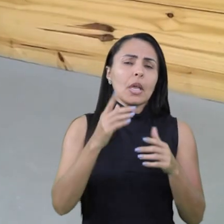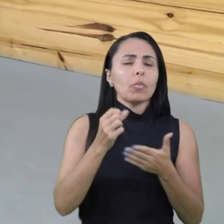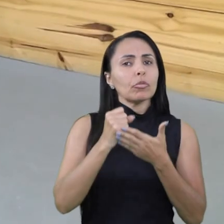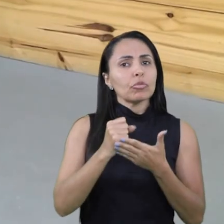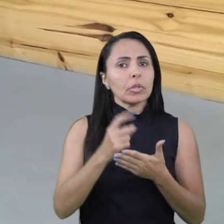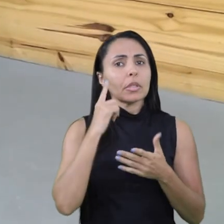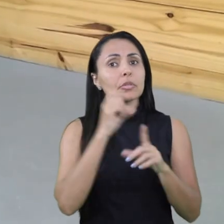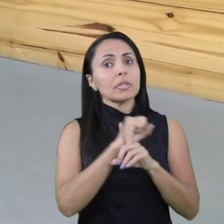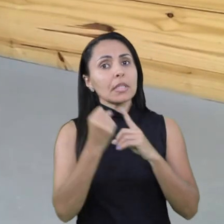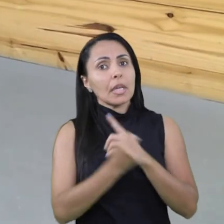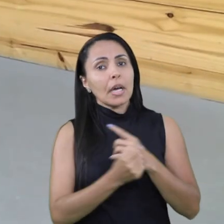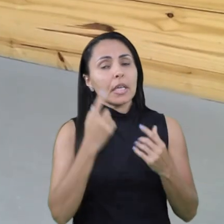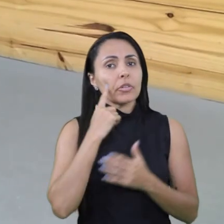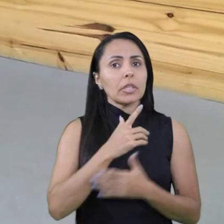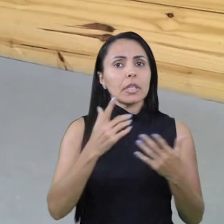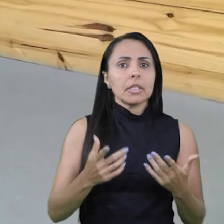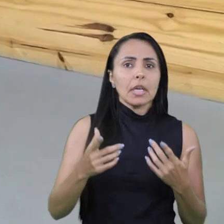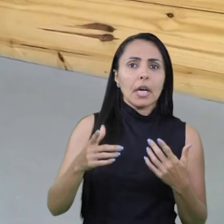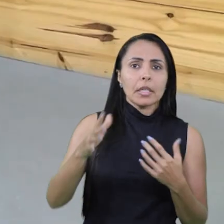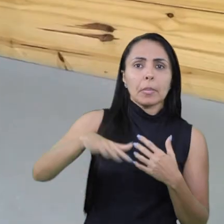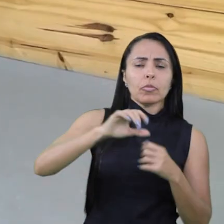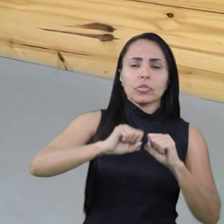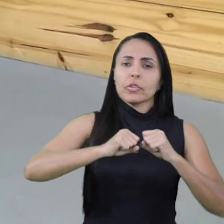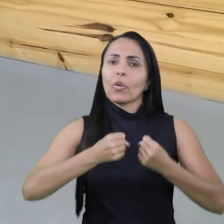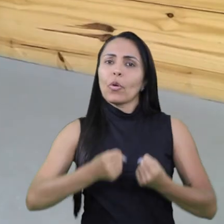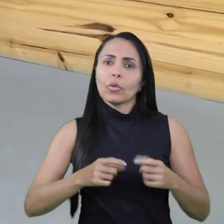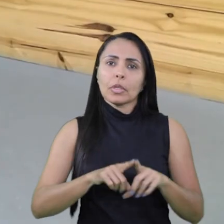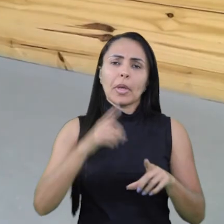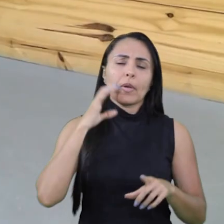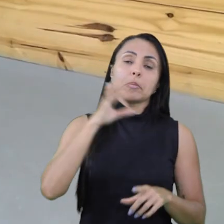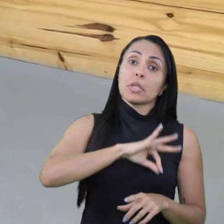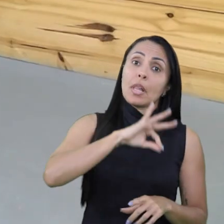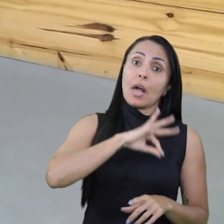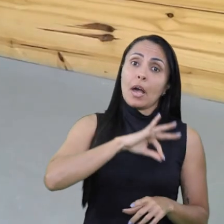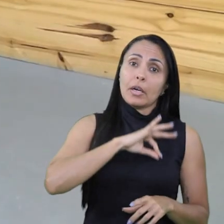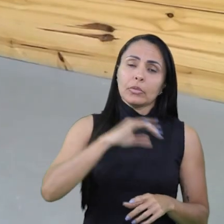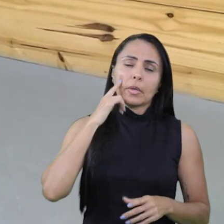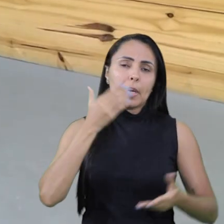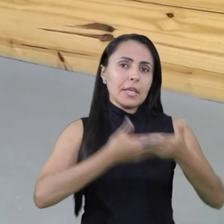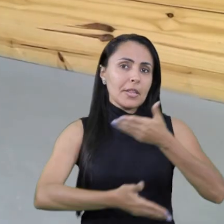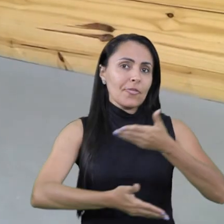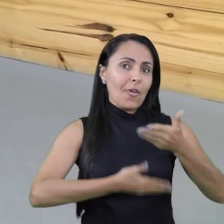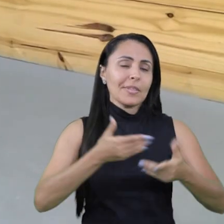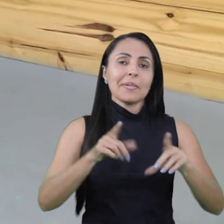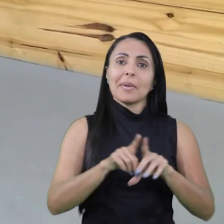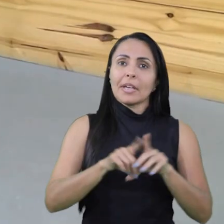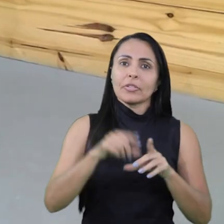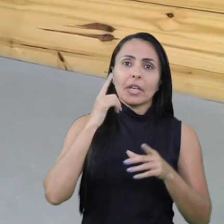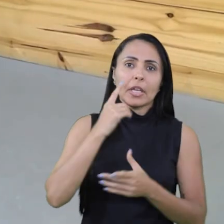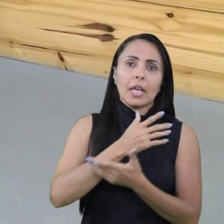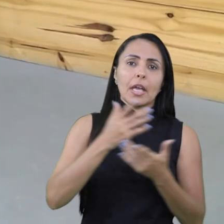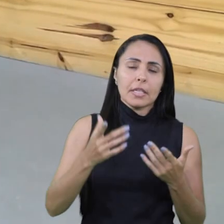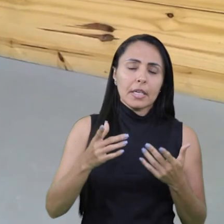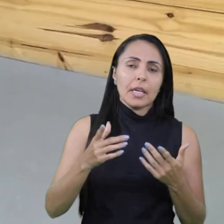para a sociedade, a gente dá uma parcela de esforço, recebe o salário e de volta, além da questão do salário, a gente recebe os